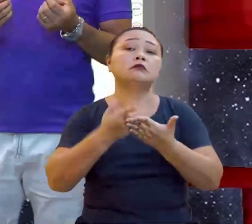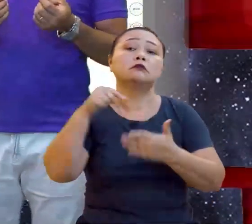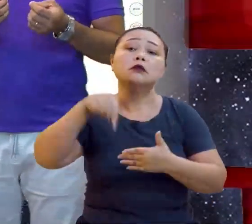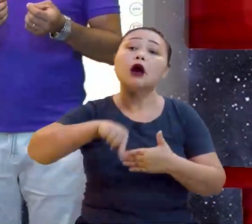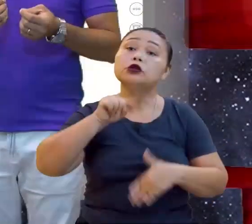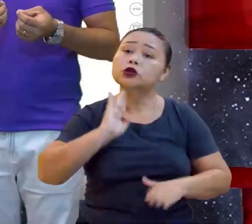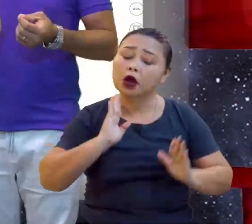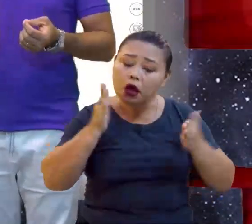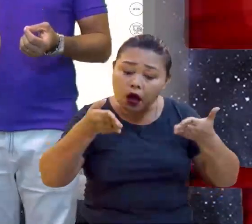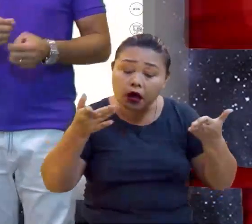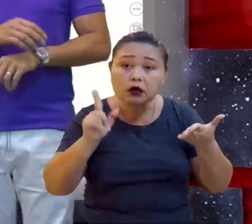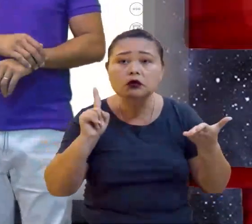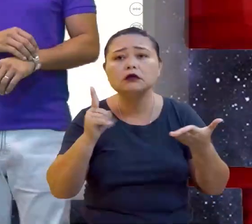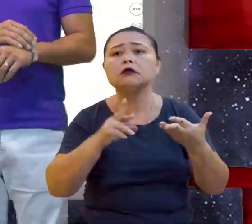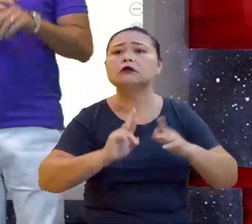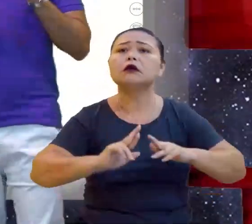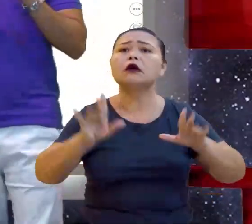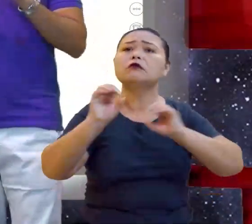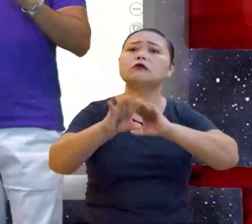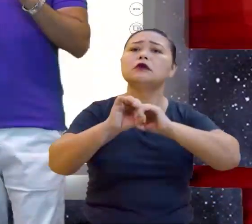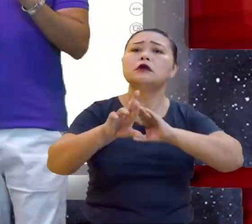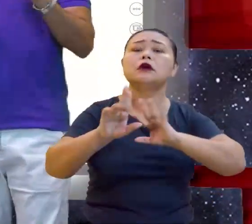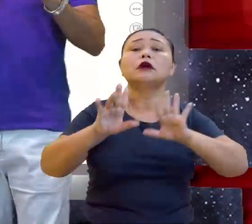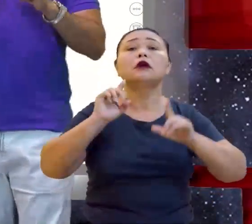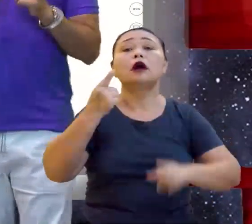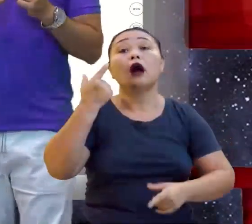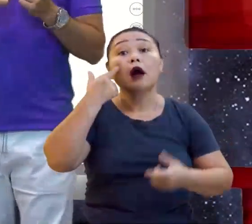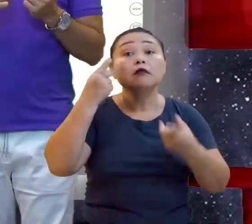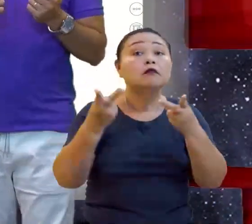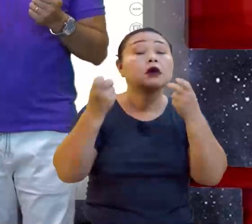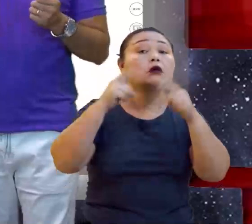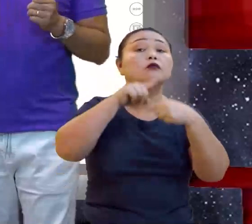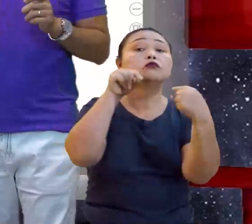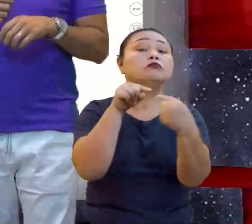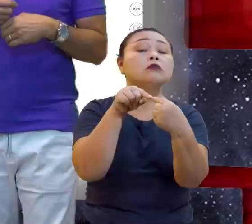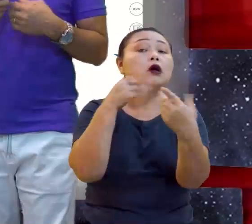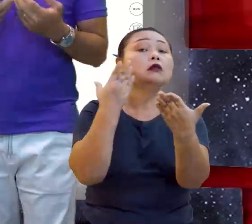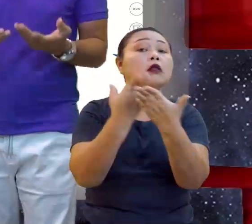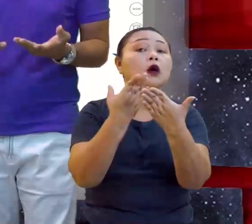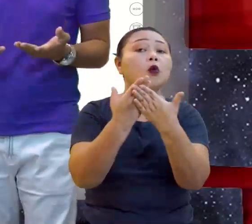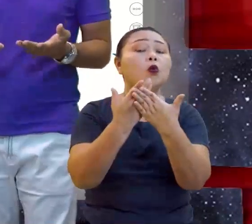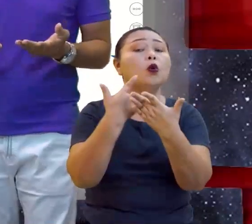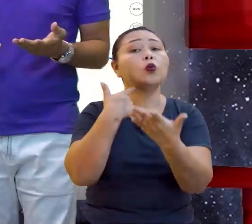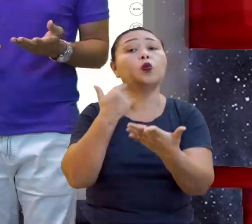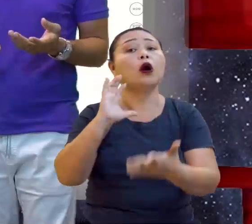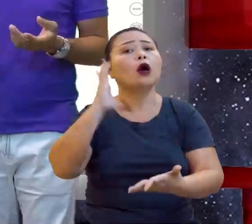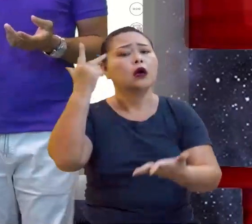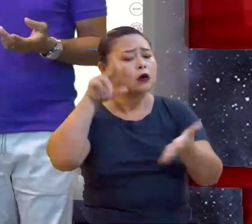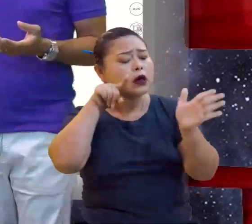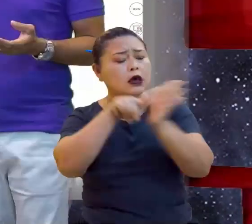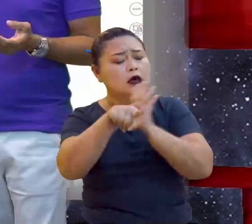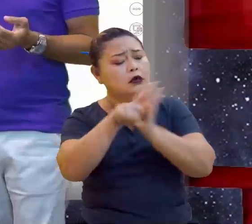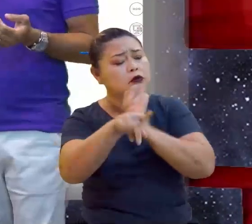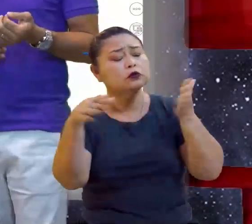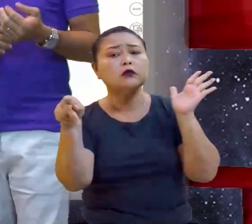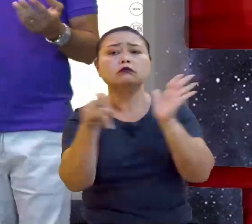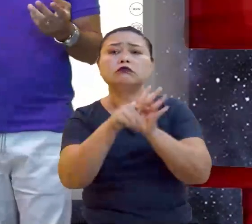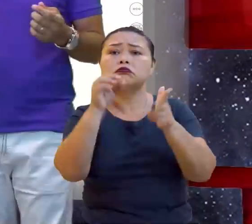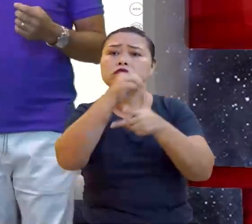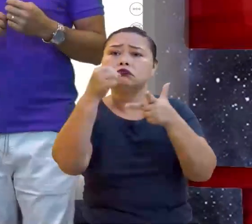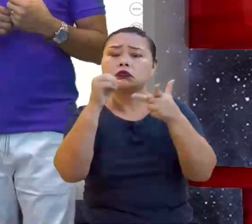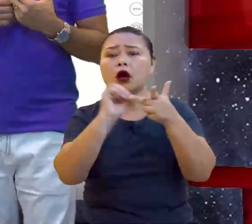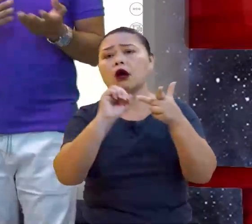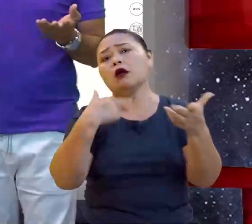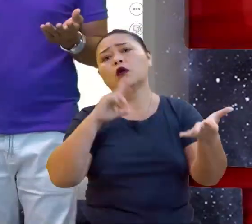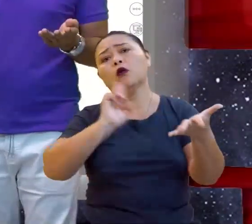trabalha a questão de forma diferente, e aí você viu que o nosso objetivo na aula não é resolver questões do Enem. Que se fosse, a gente colocava